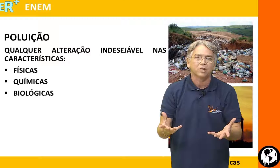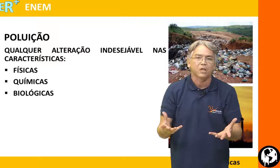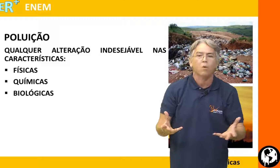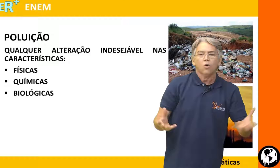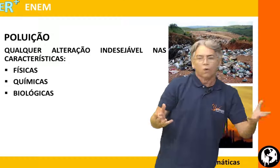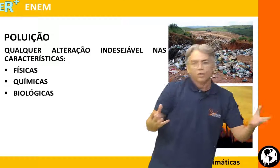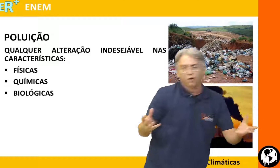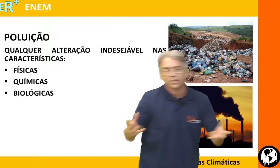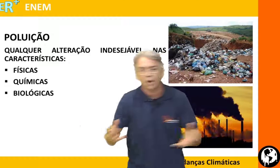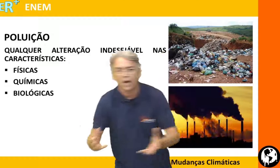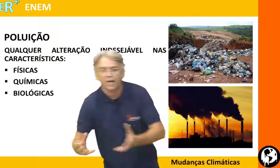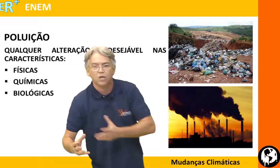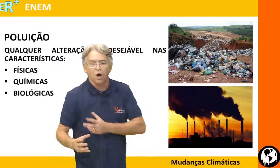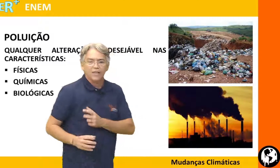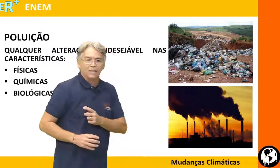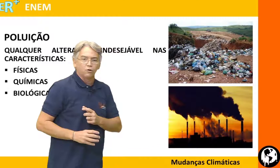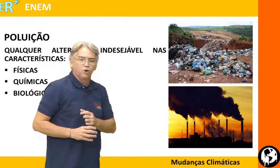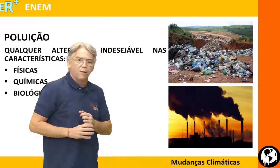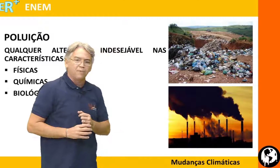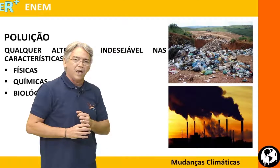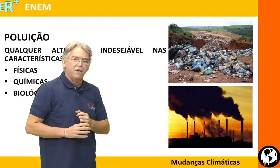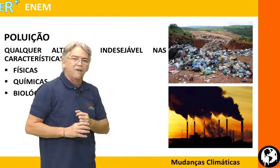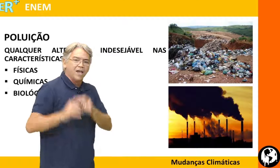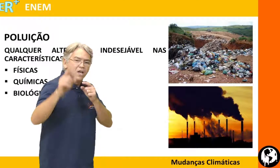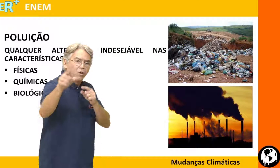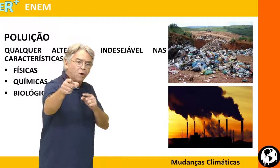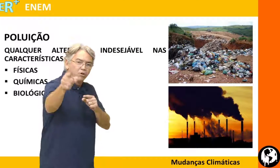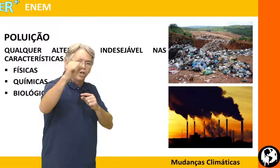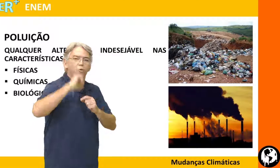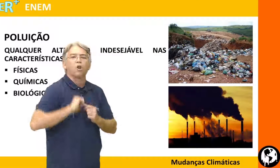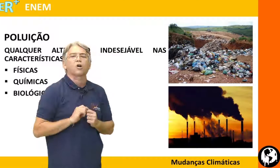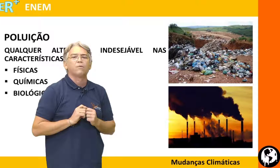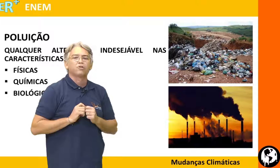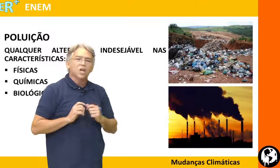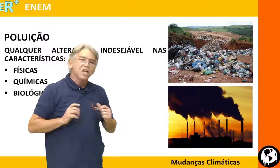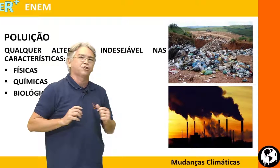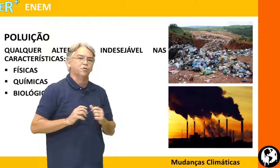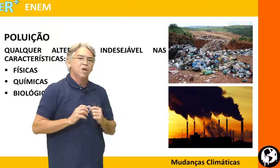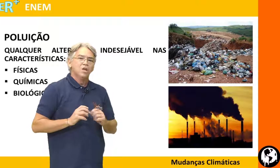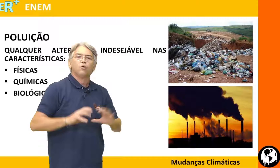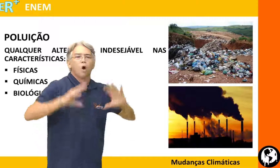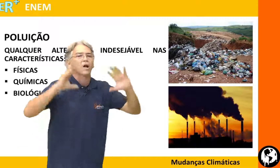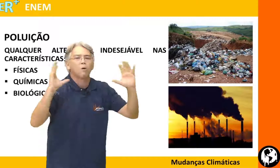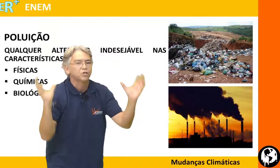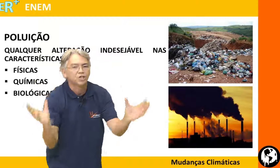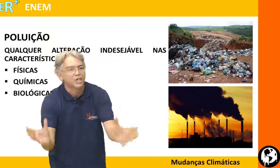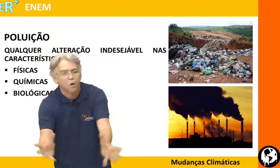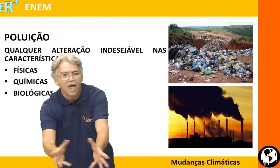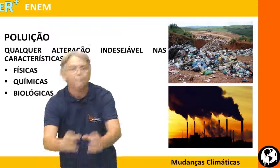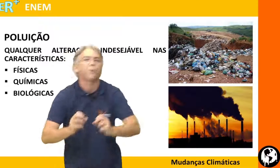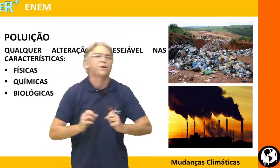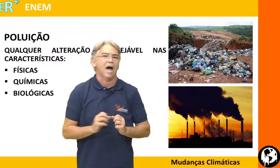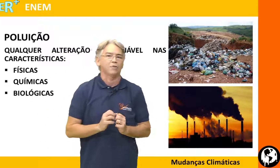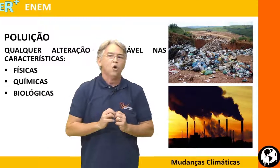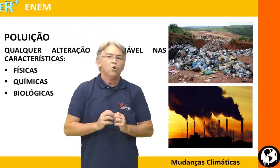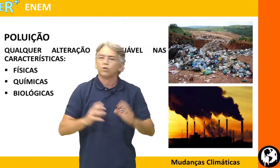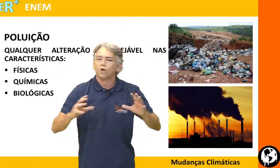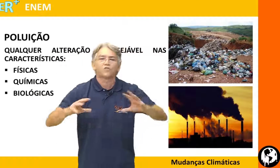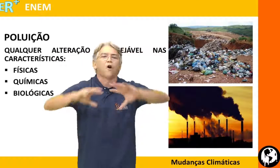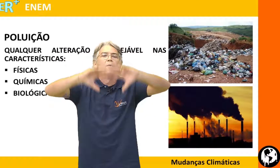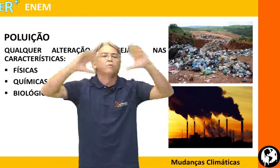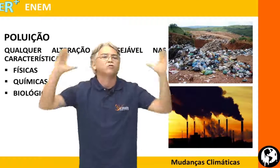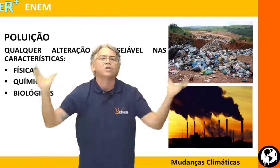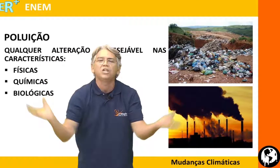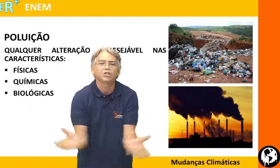isso? Então, quando você olha aqui, dá teu show pra mim aí, quando nós colocamos lixo num local onde não é apropriado, quando